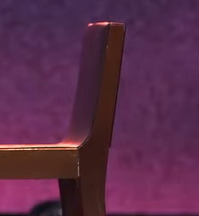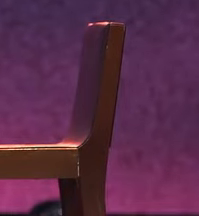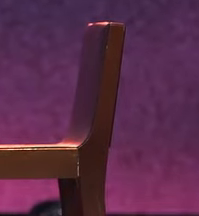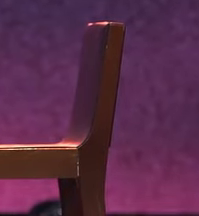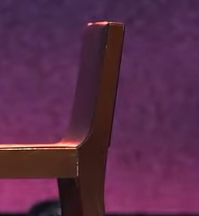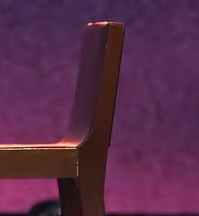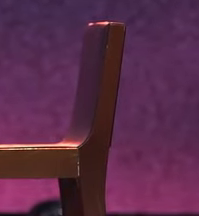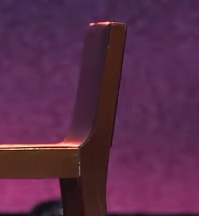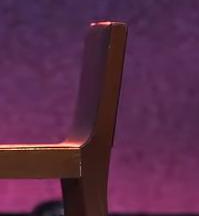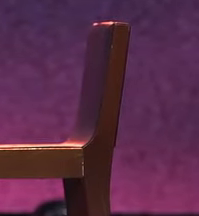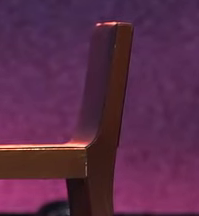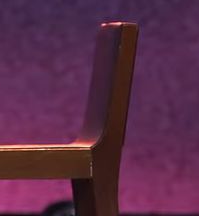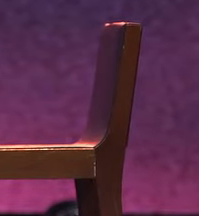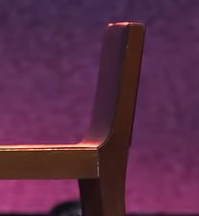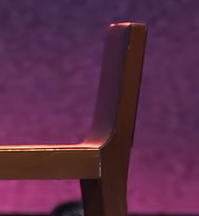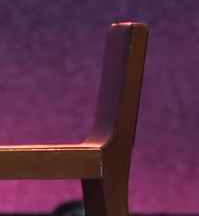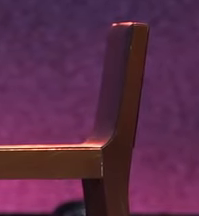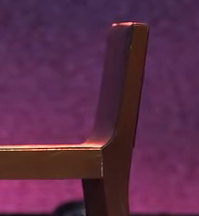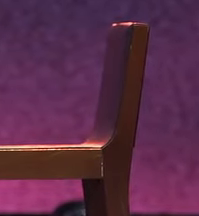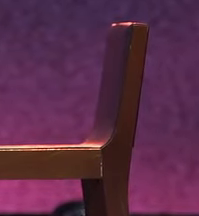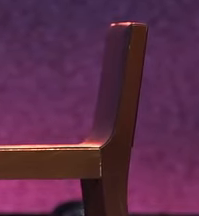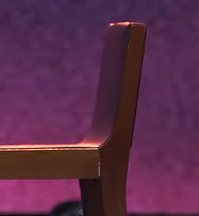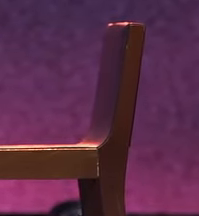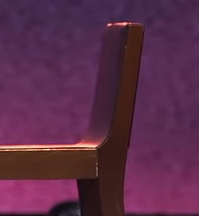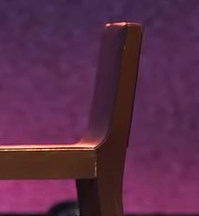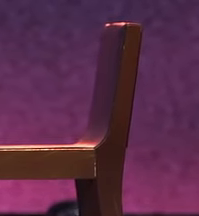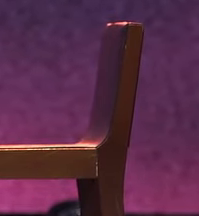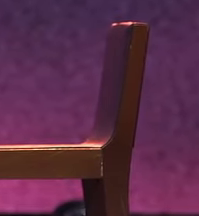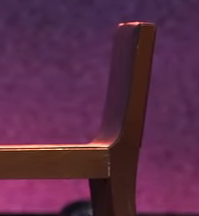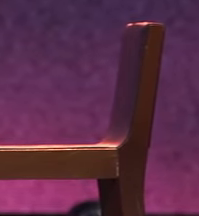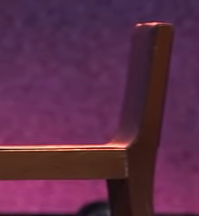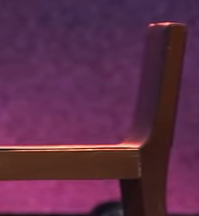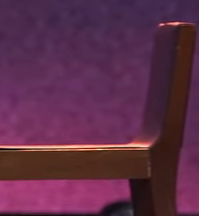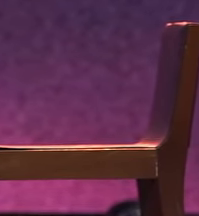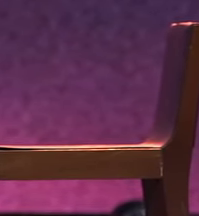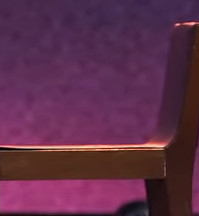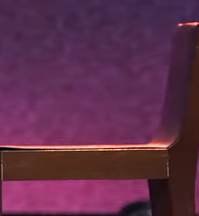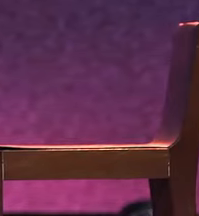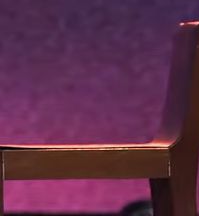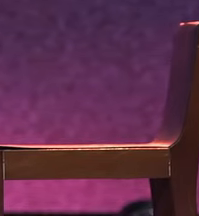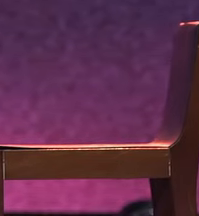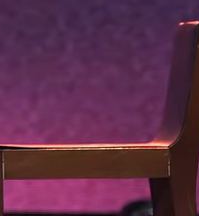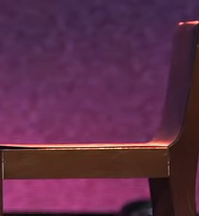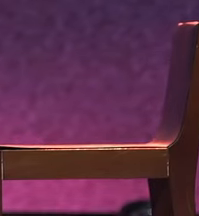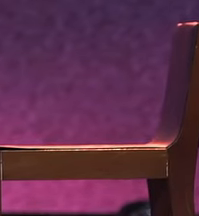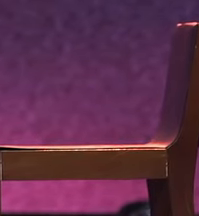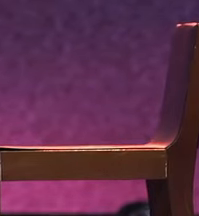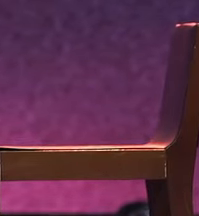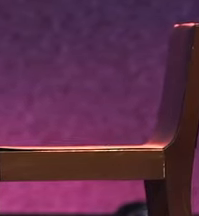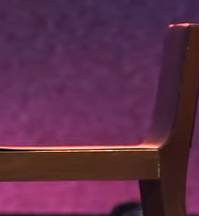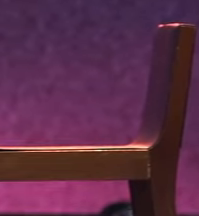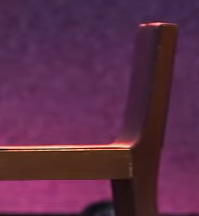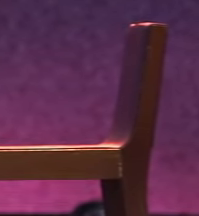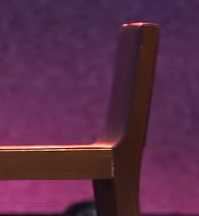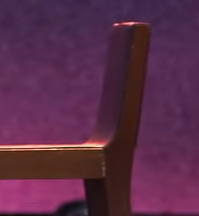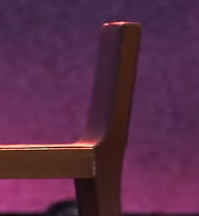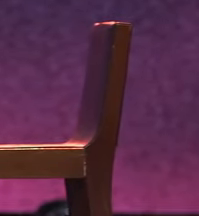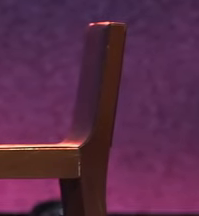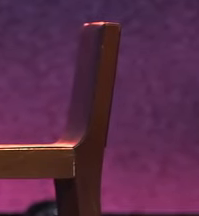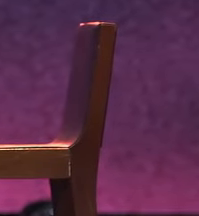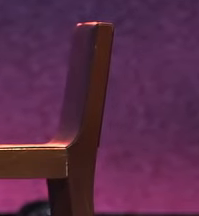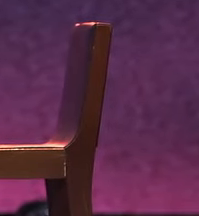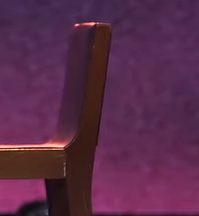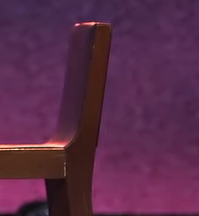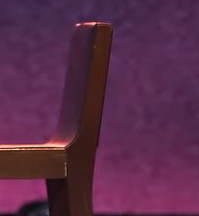rotina com comida Então você sabe que para você ter uma vida saudável não adianta você só ir pra